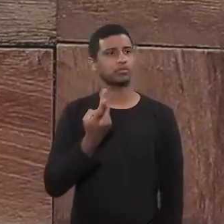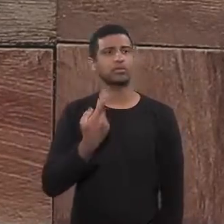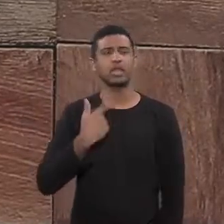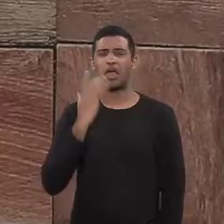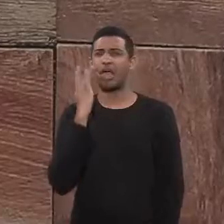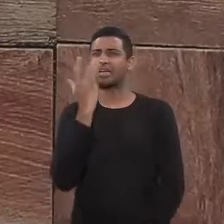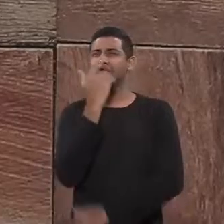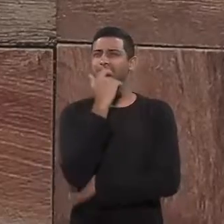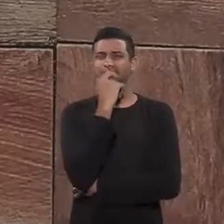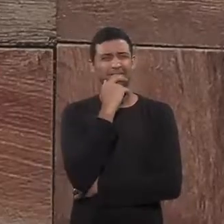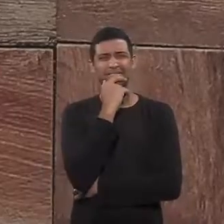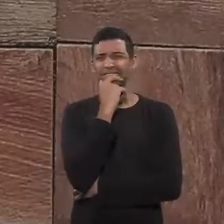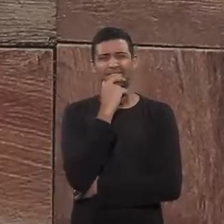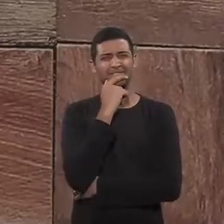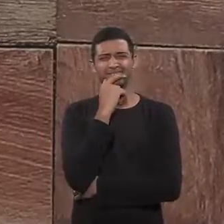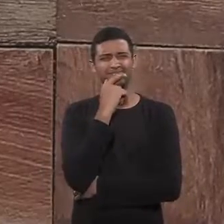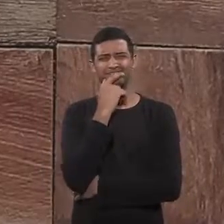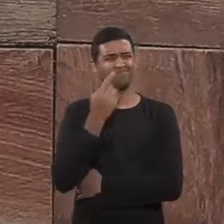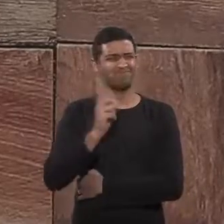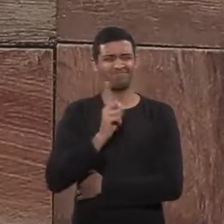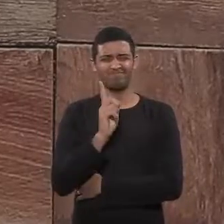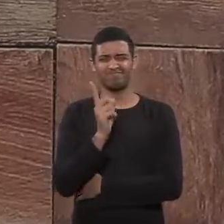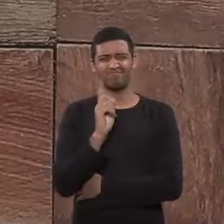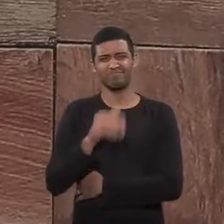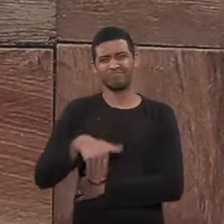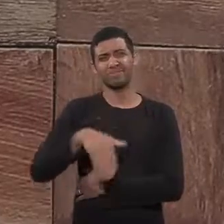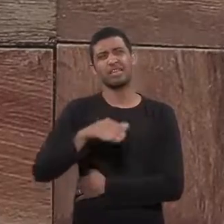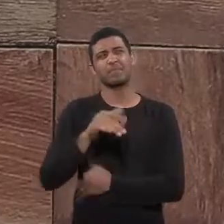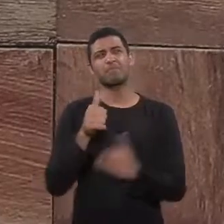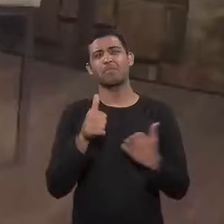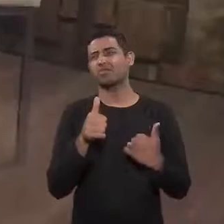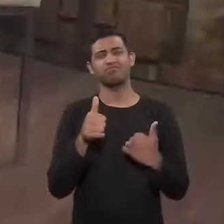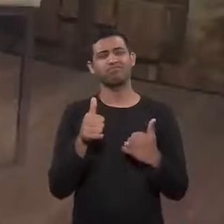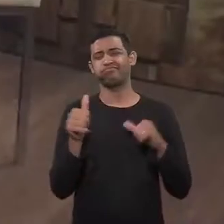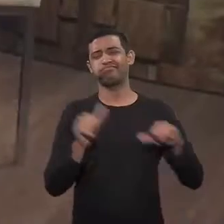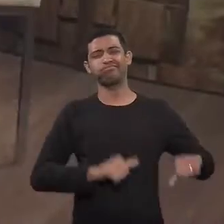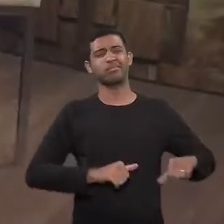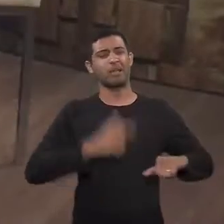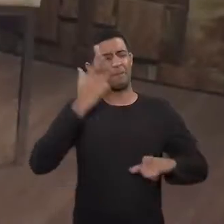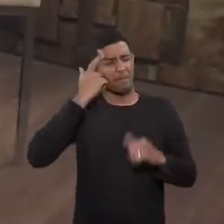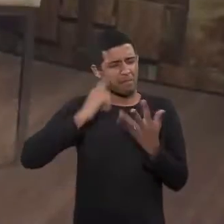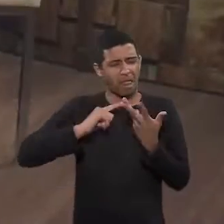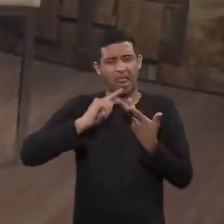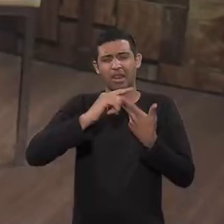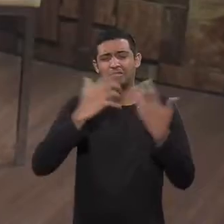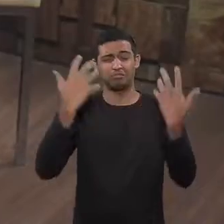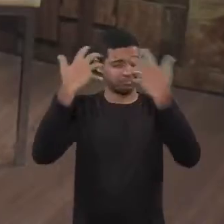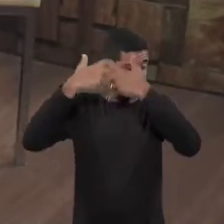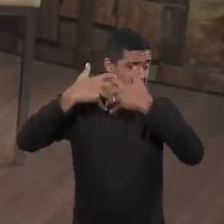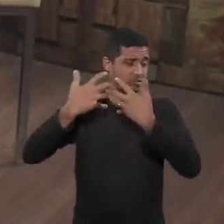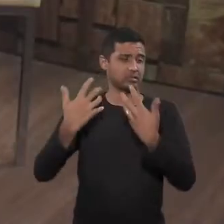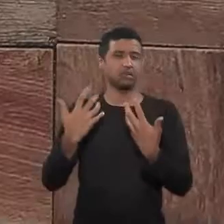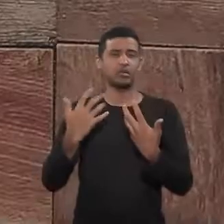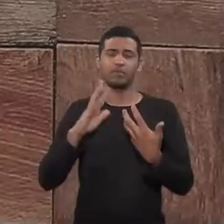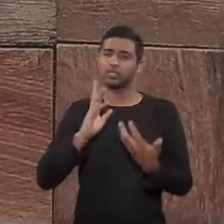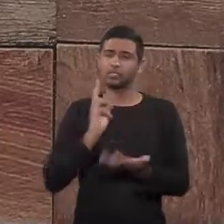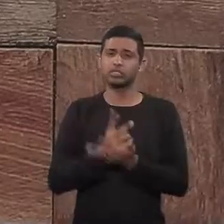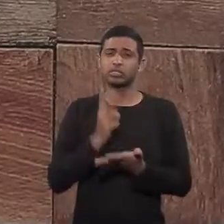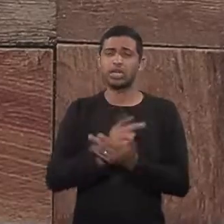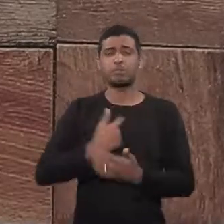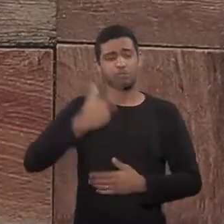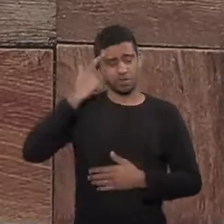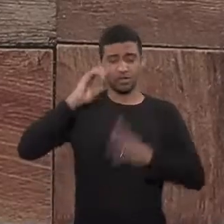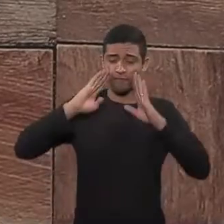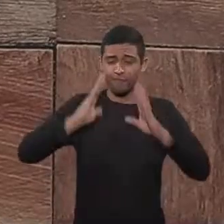que talvez não fosse, que não valesse a pena e tal, por todas as questões que vêm à nossa mente. Mas antes disso, eu sempre pensei